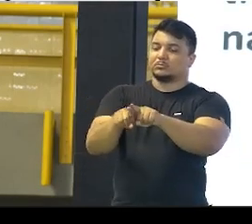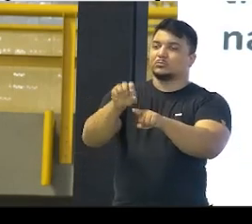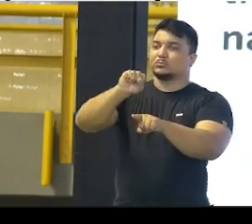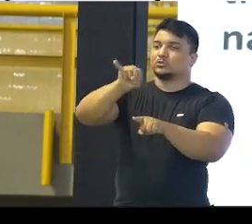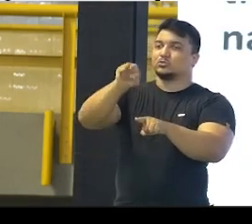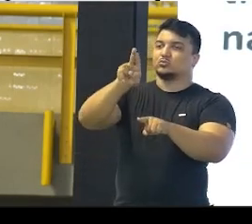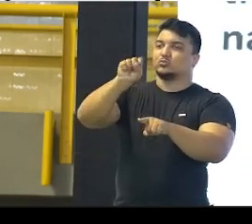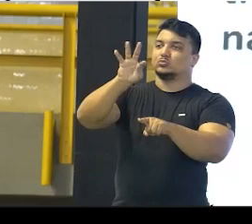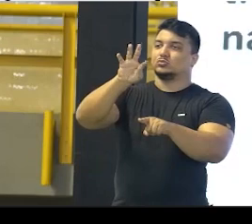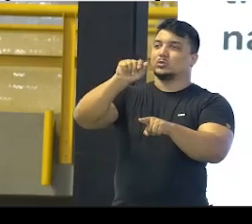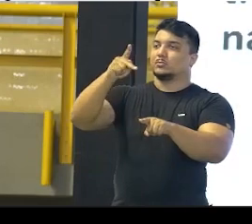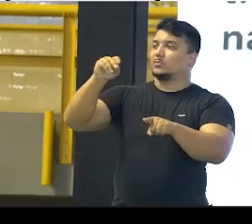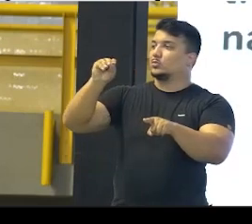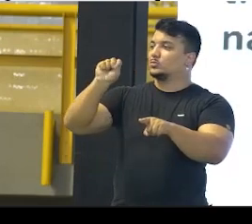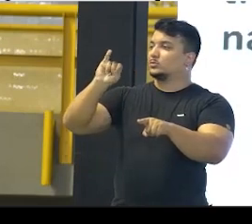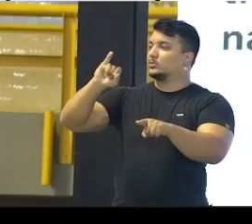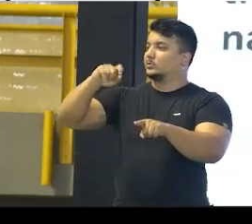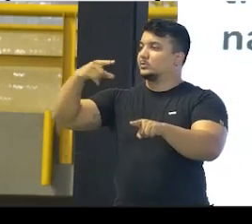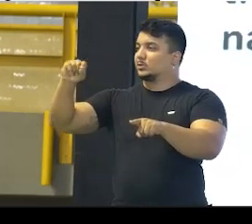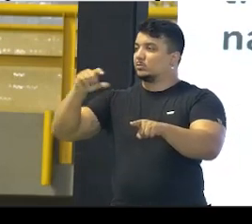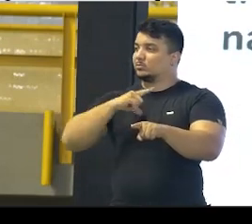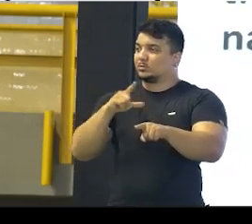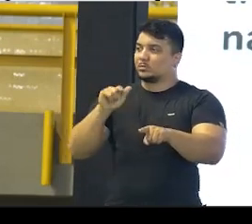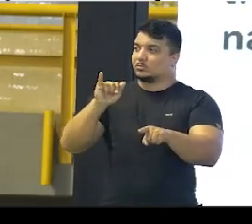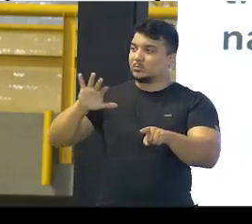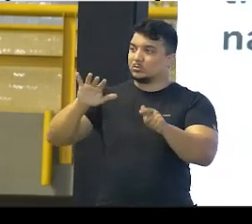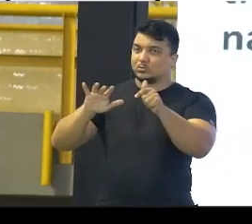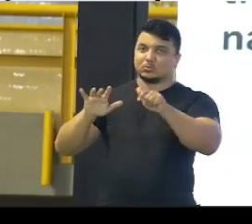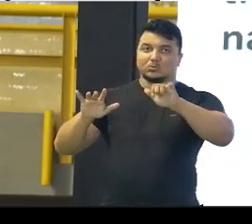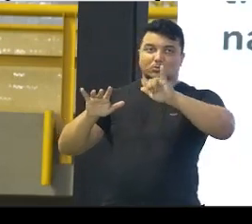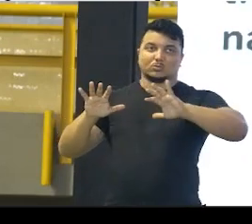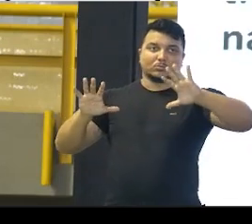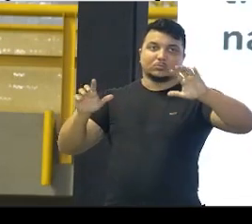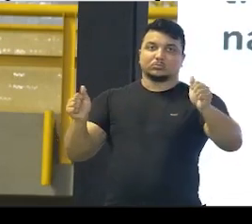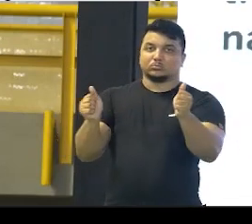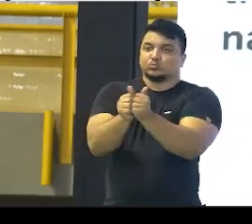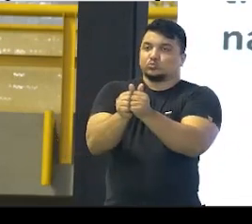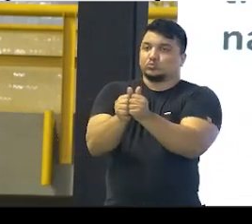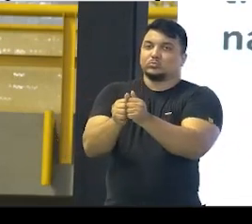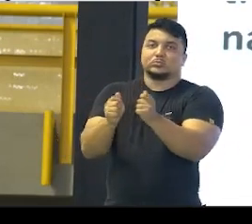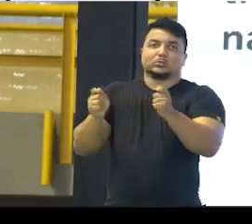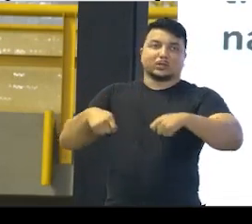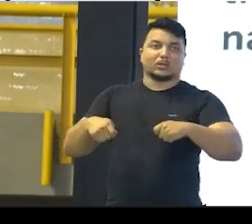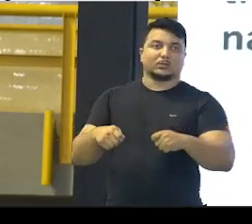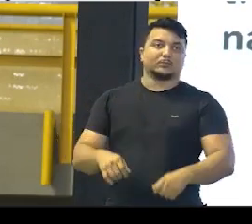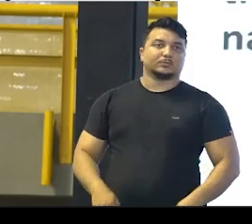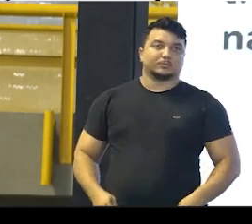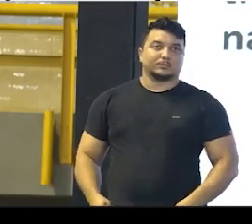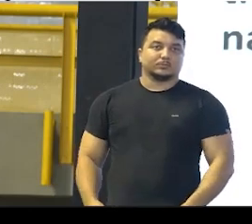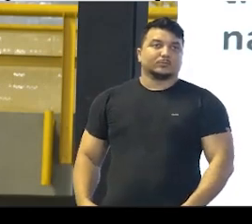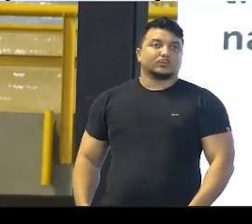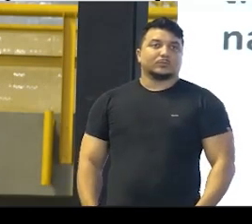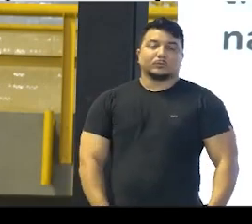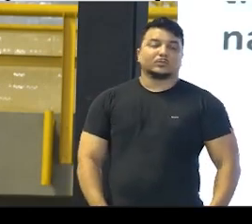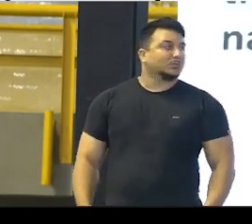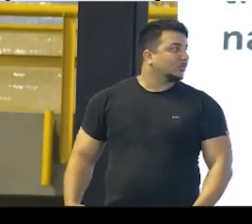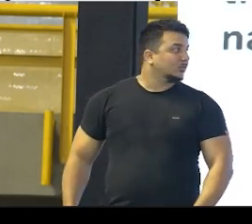Ceará, tem a forma de um quadrilátero formado